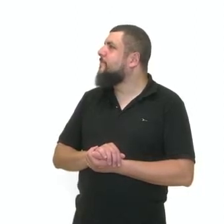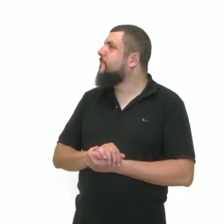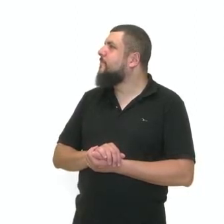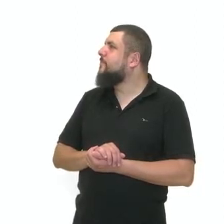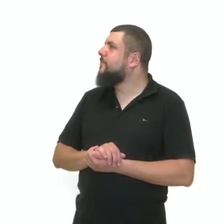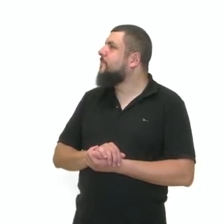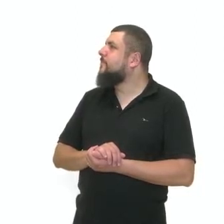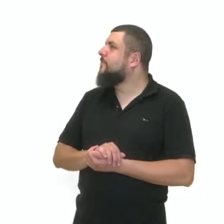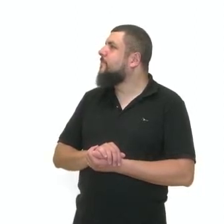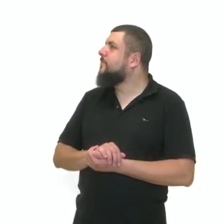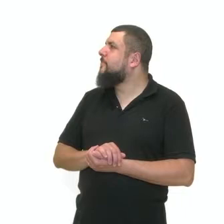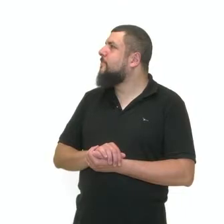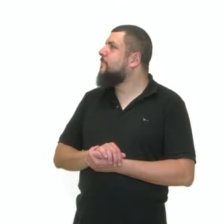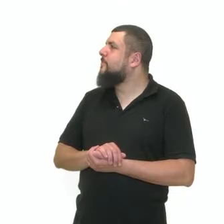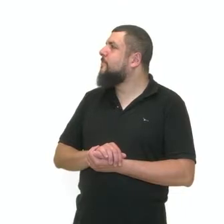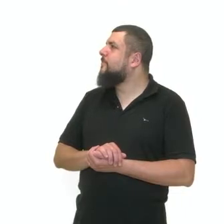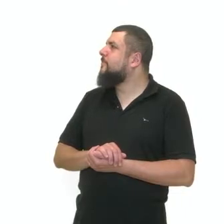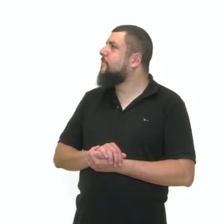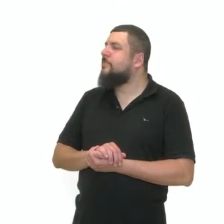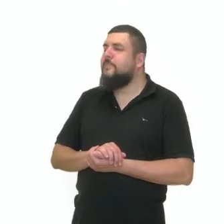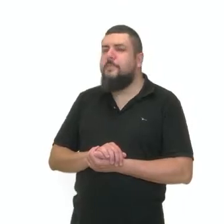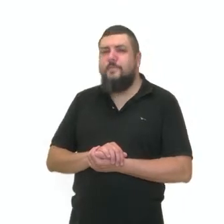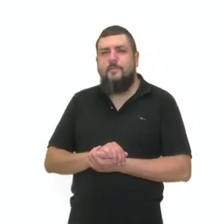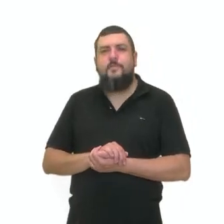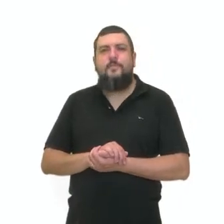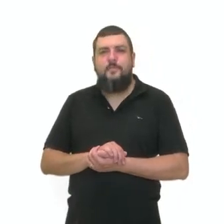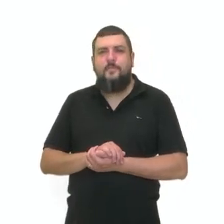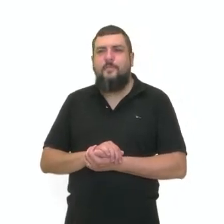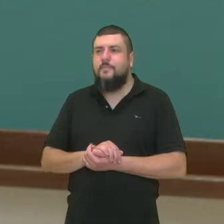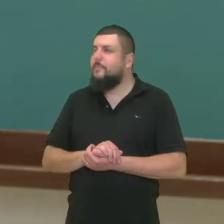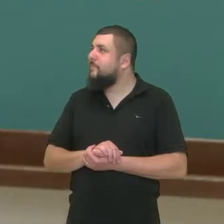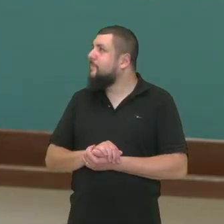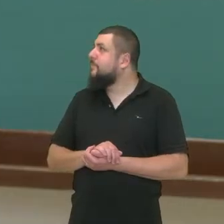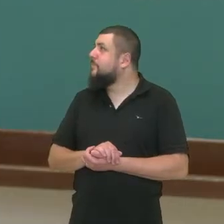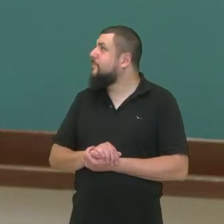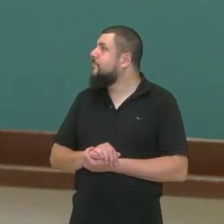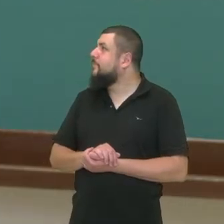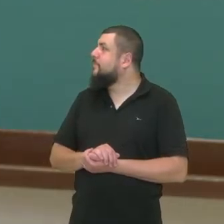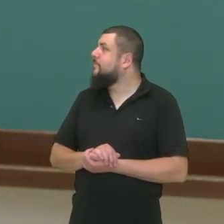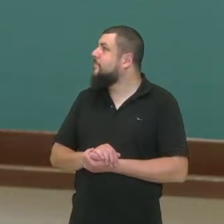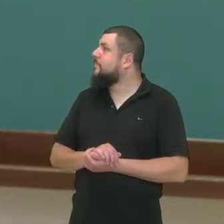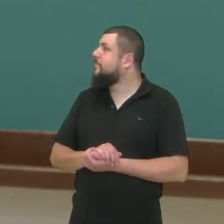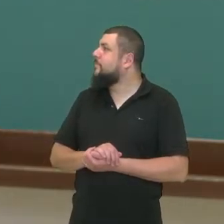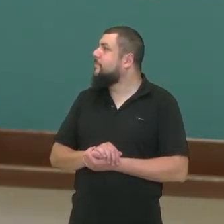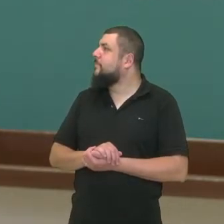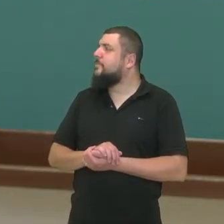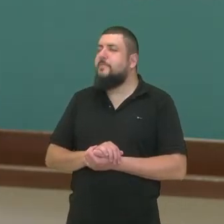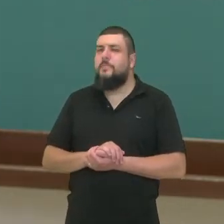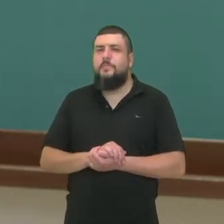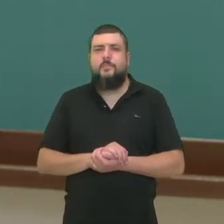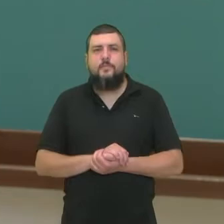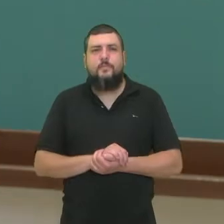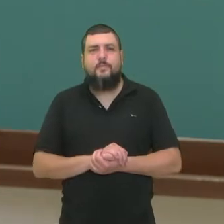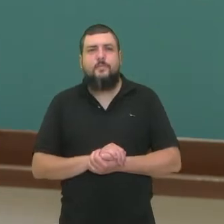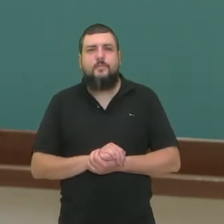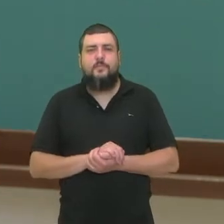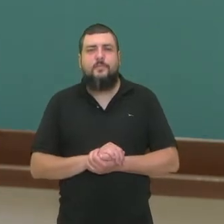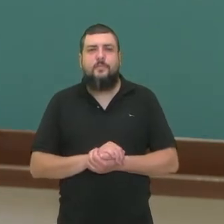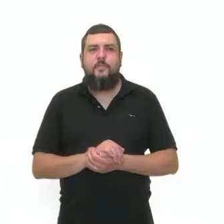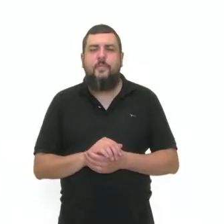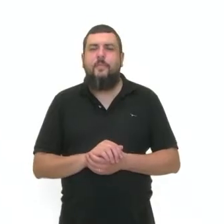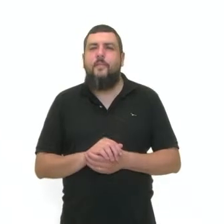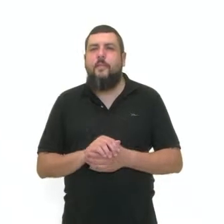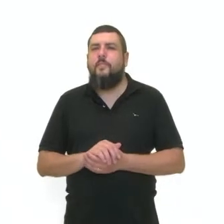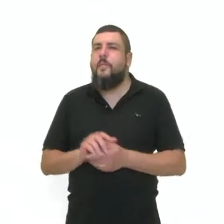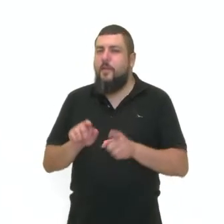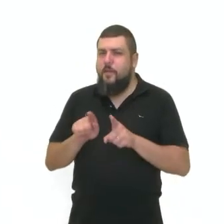ciranda, as cantigas, improvisar versos e conduzir a música e a dança. Outra figura que pode